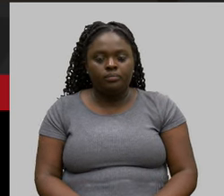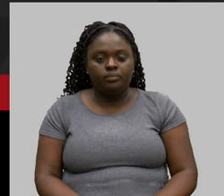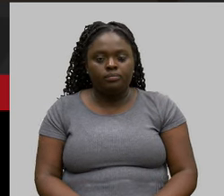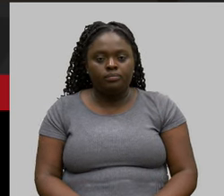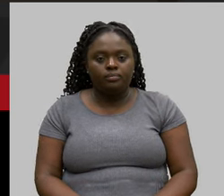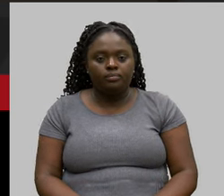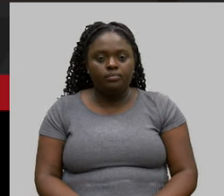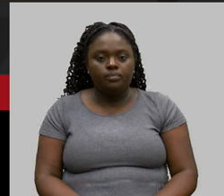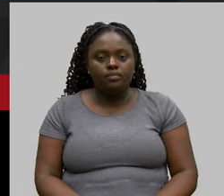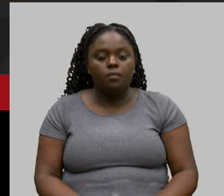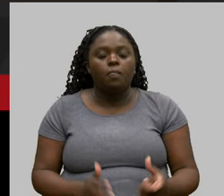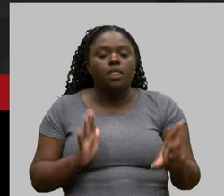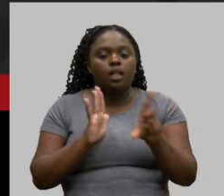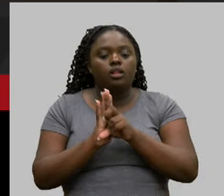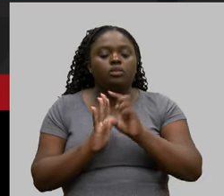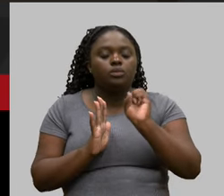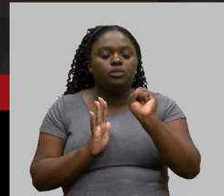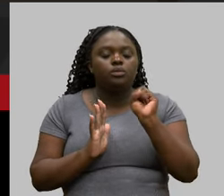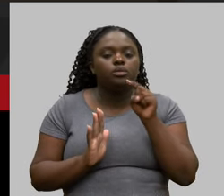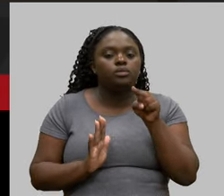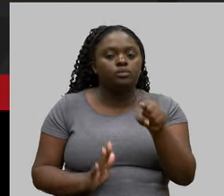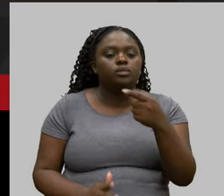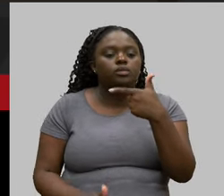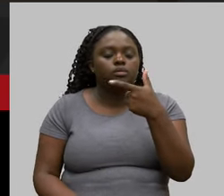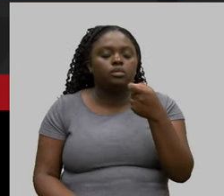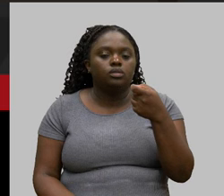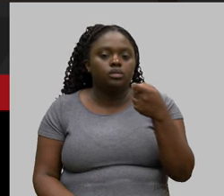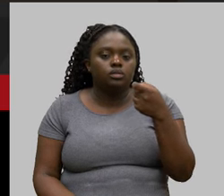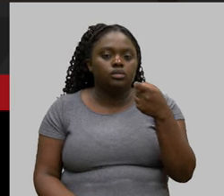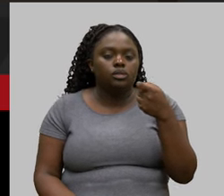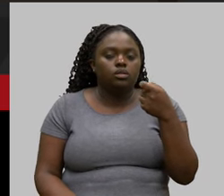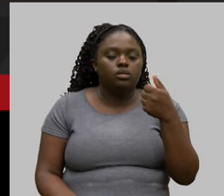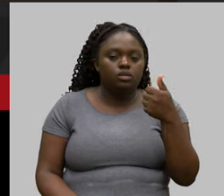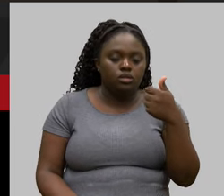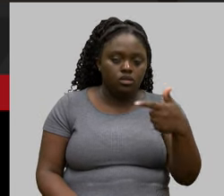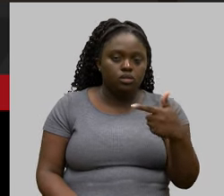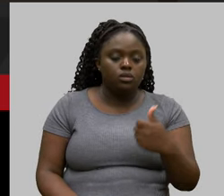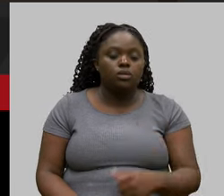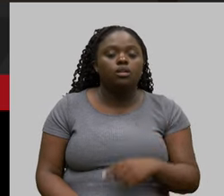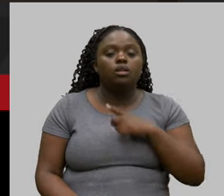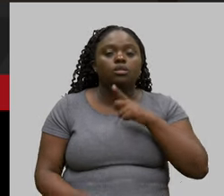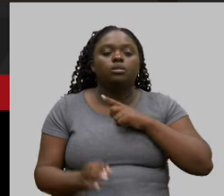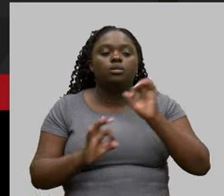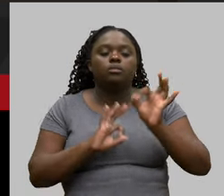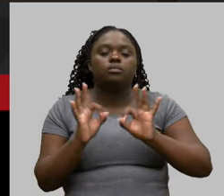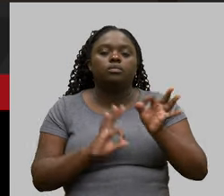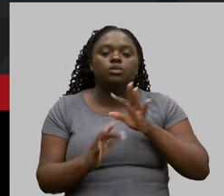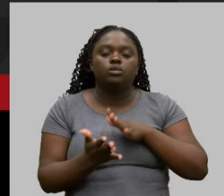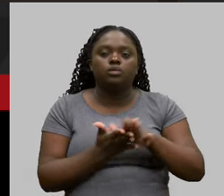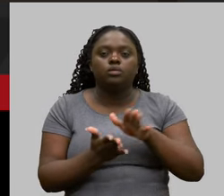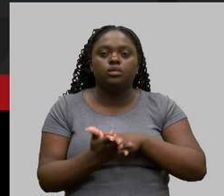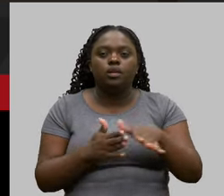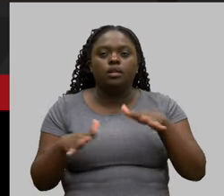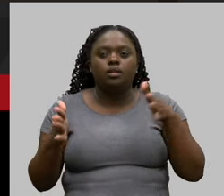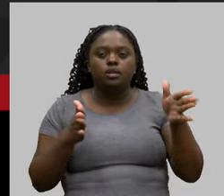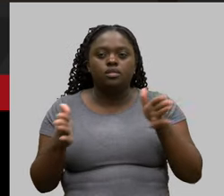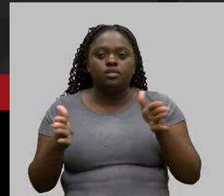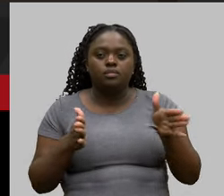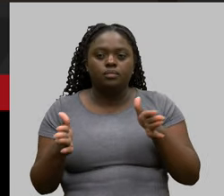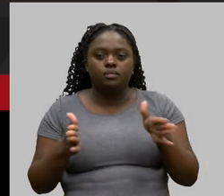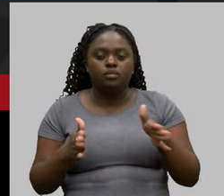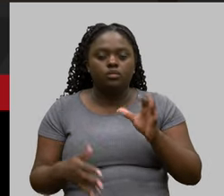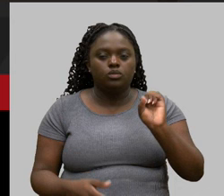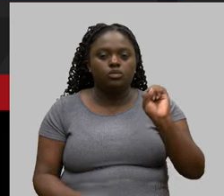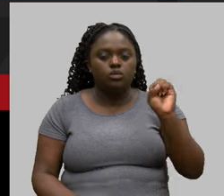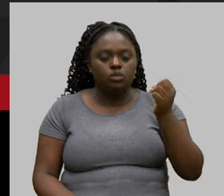lei 8212 então é do institui o plano de custeio da da Seguridade e 8213